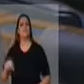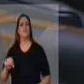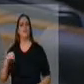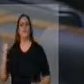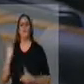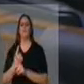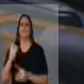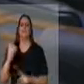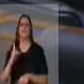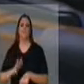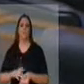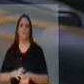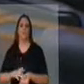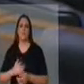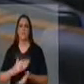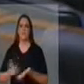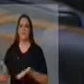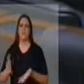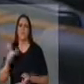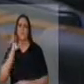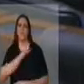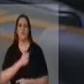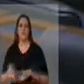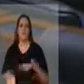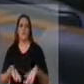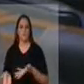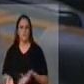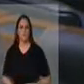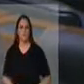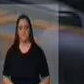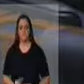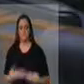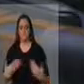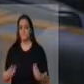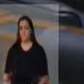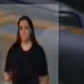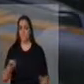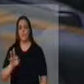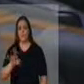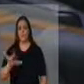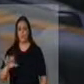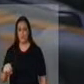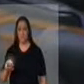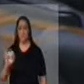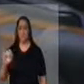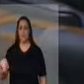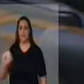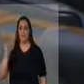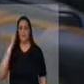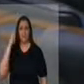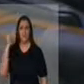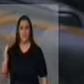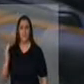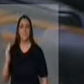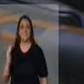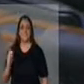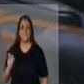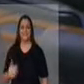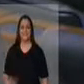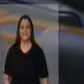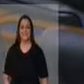preciso e o início do seu tratamento. Então, doutor Francisco, eu aqui quero agradecer, lembrar que a lei dos 60